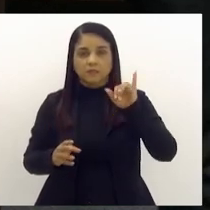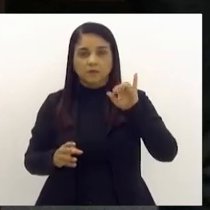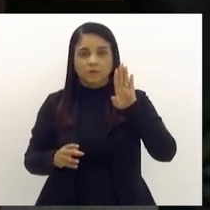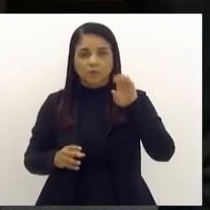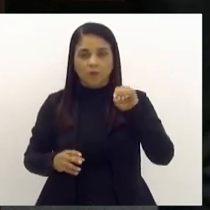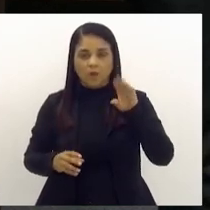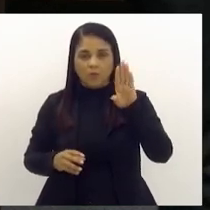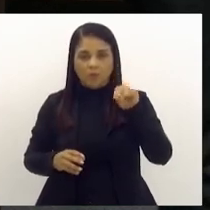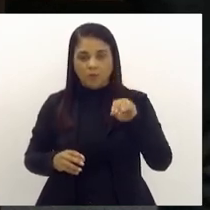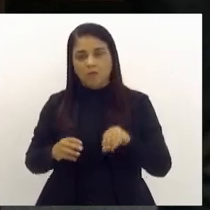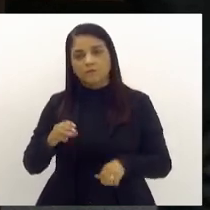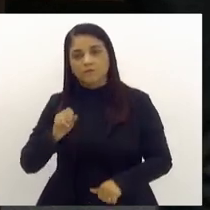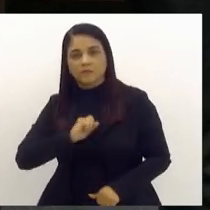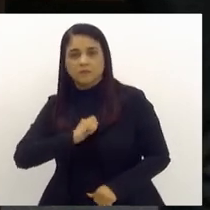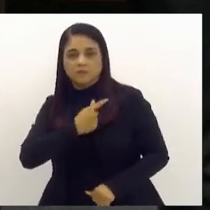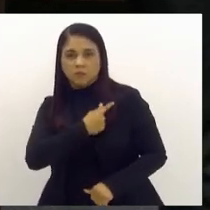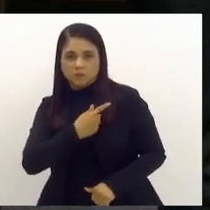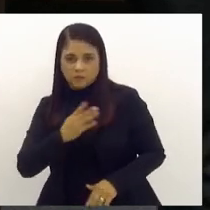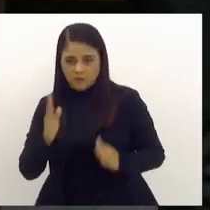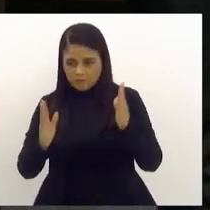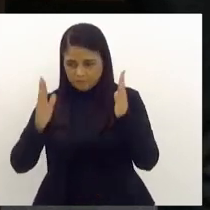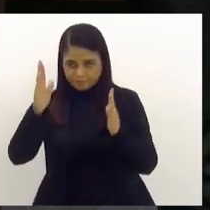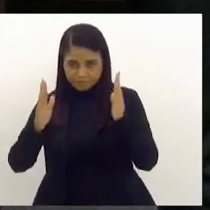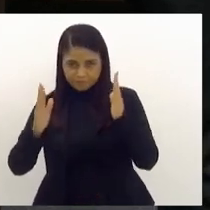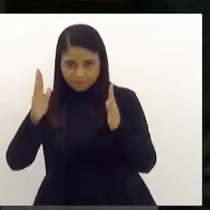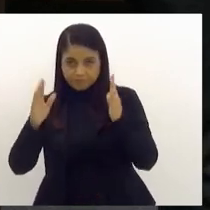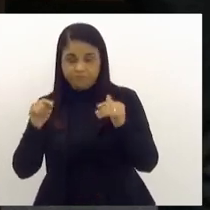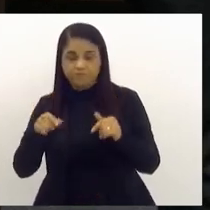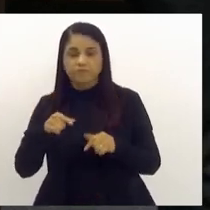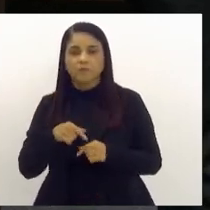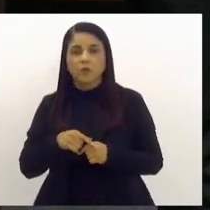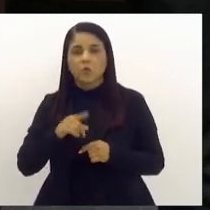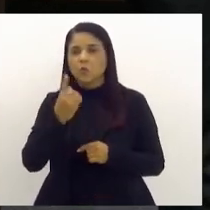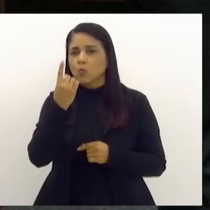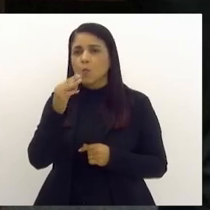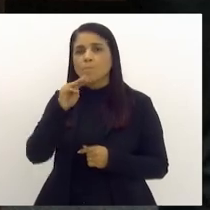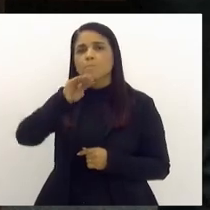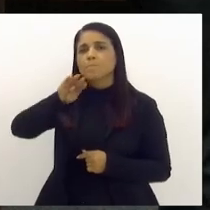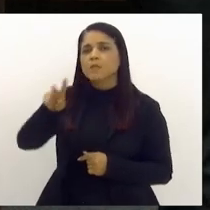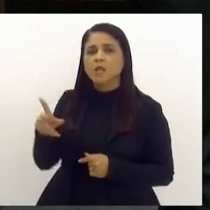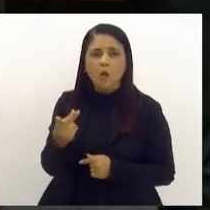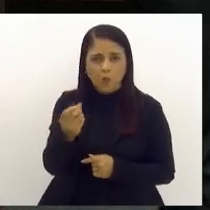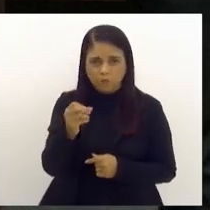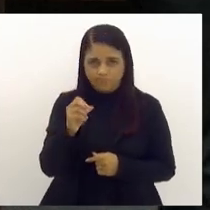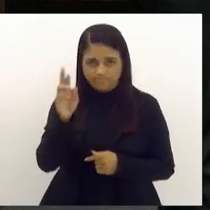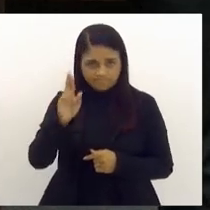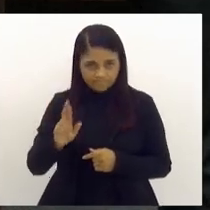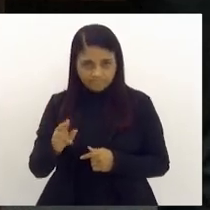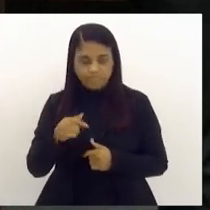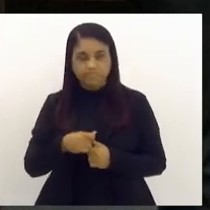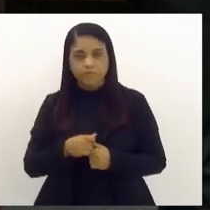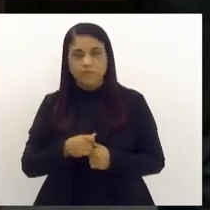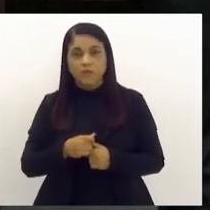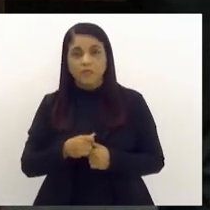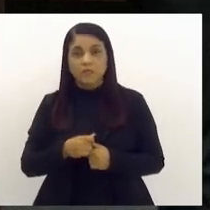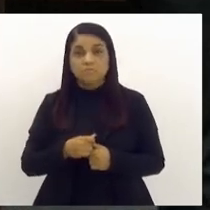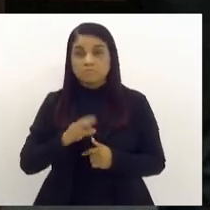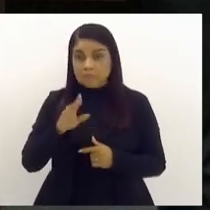Tribobó-São Gonçalo e bote lá 1 milhão e custa